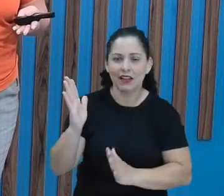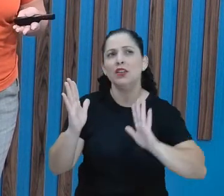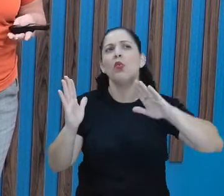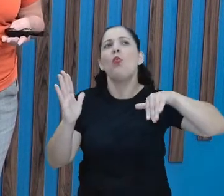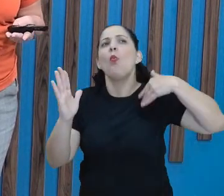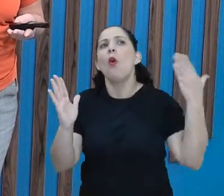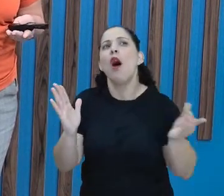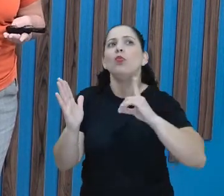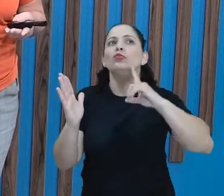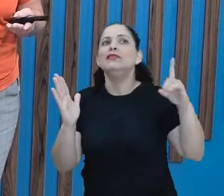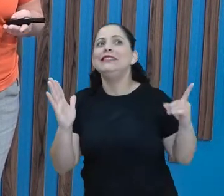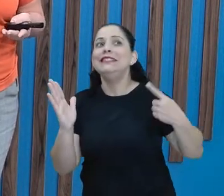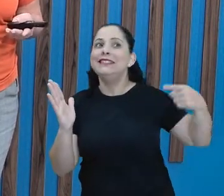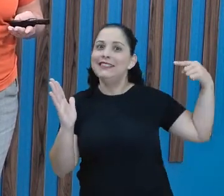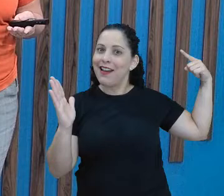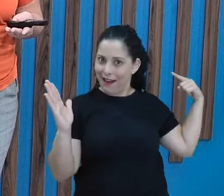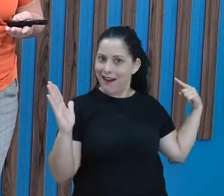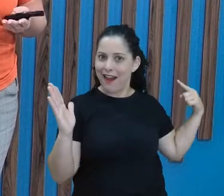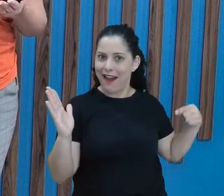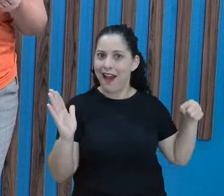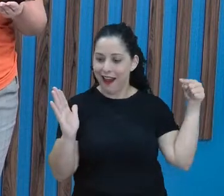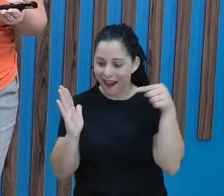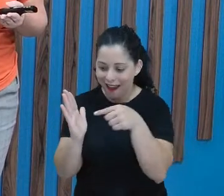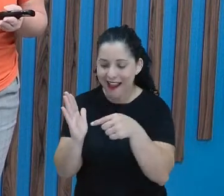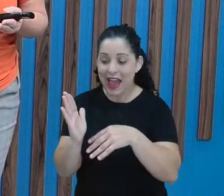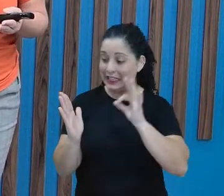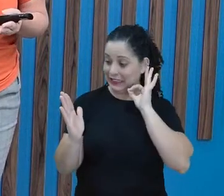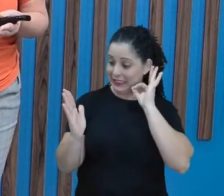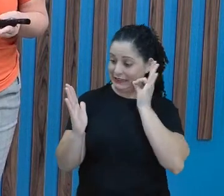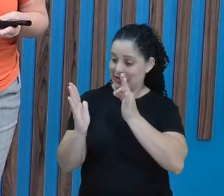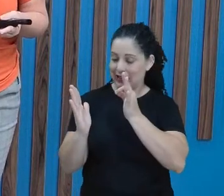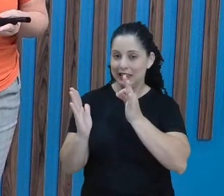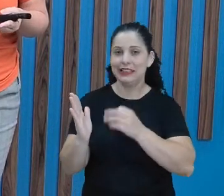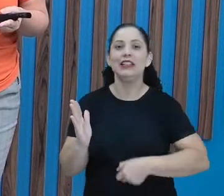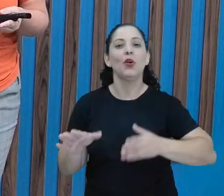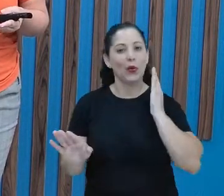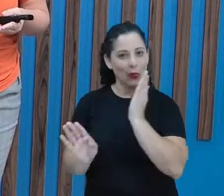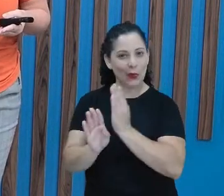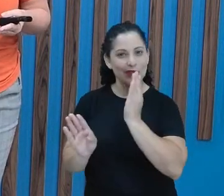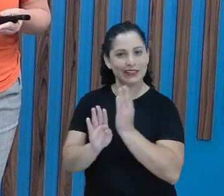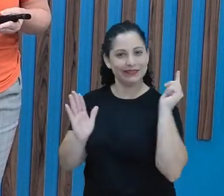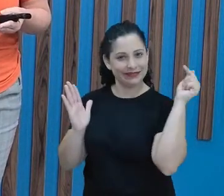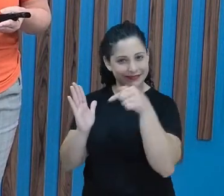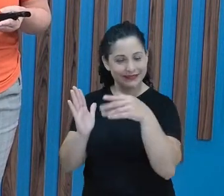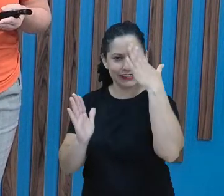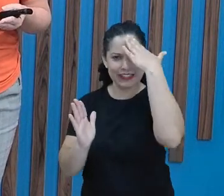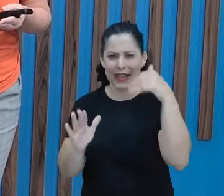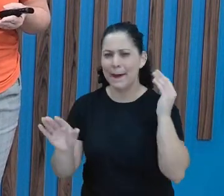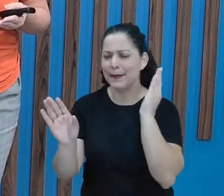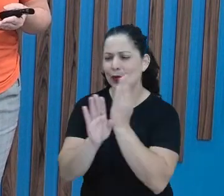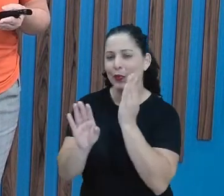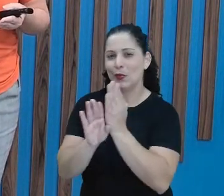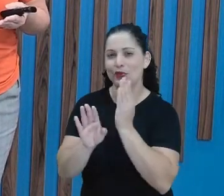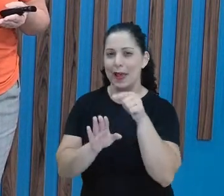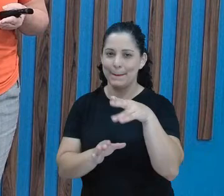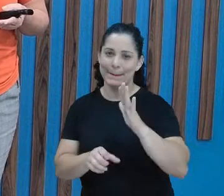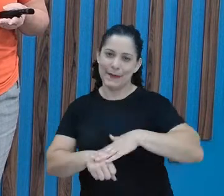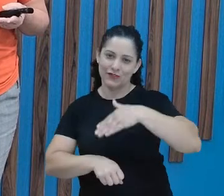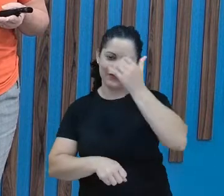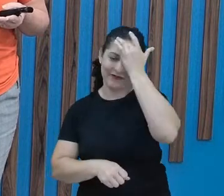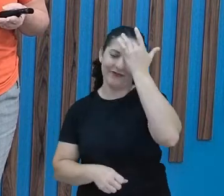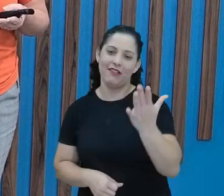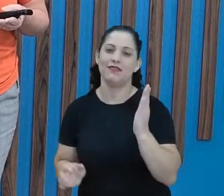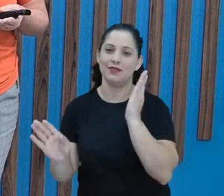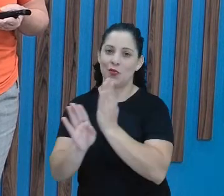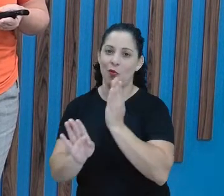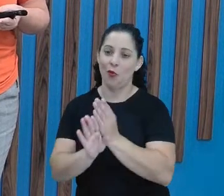daquele dia tal, você vai no caderno, você sabe, localizar, fica mais fácil você